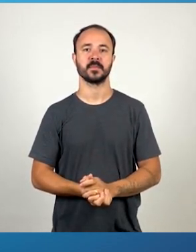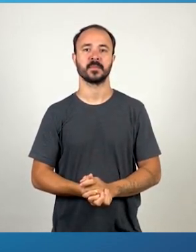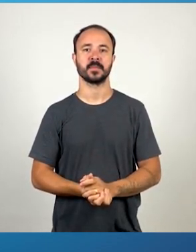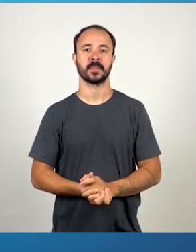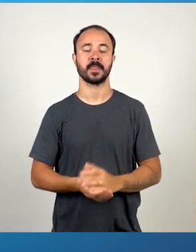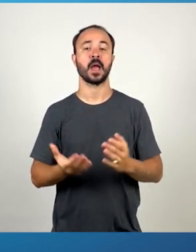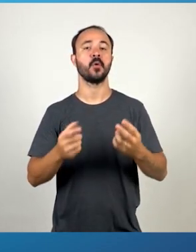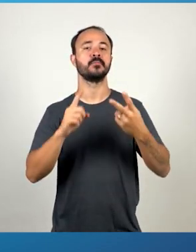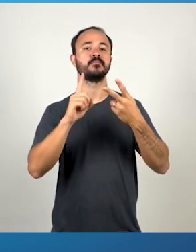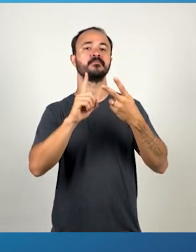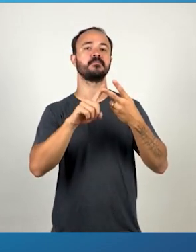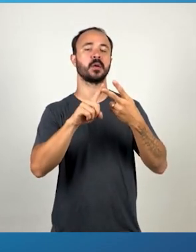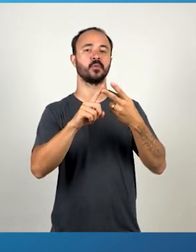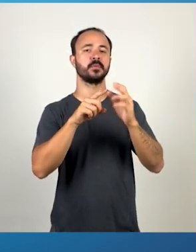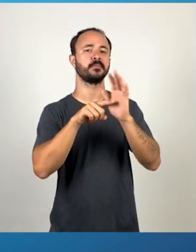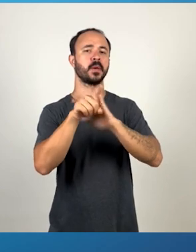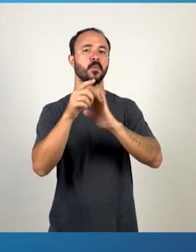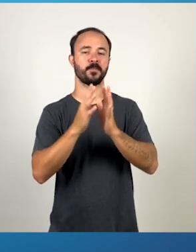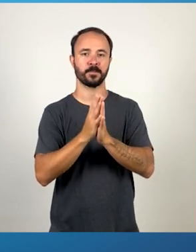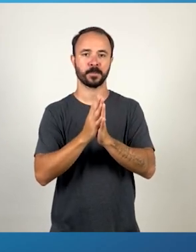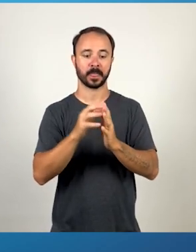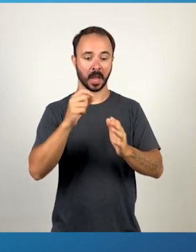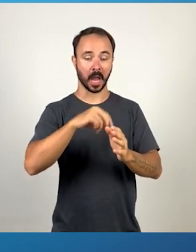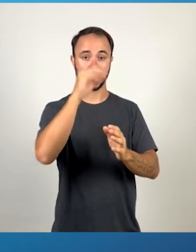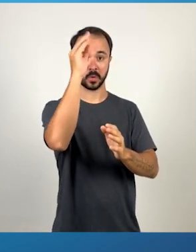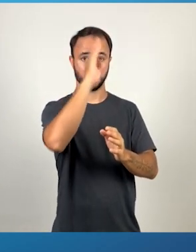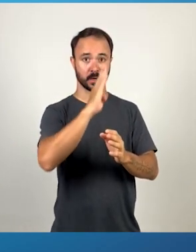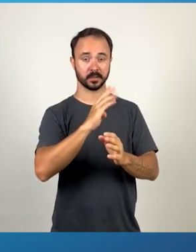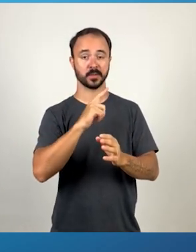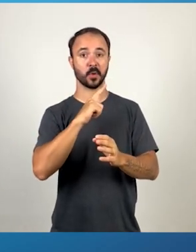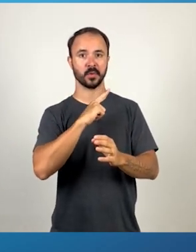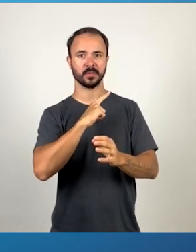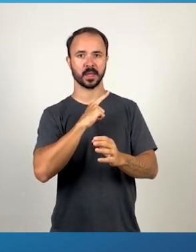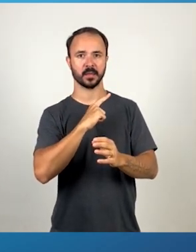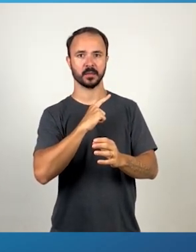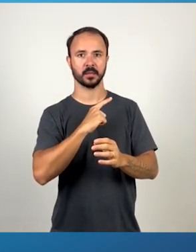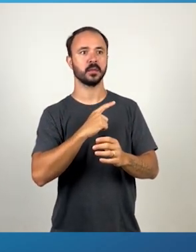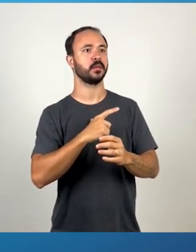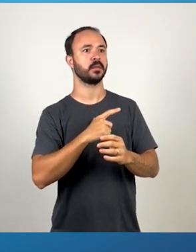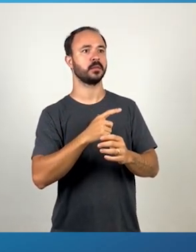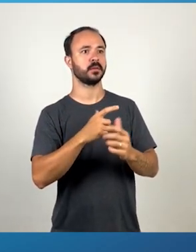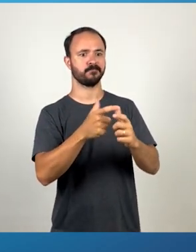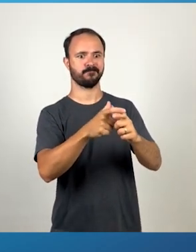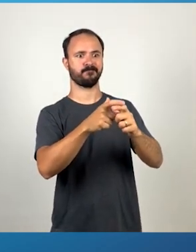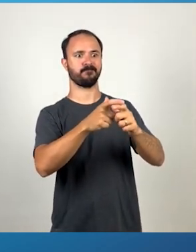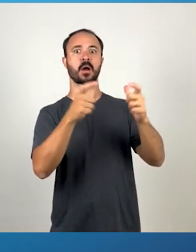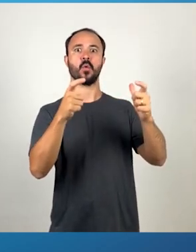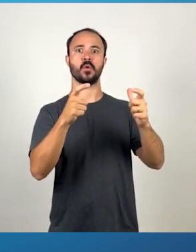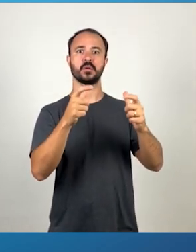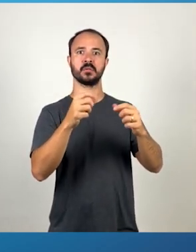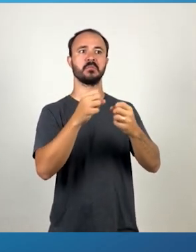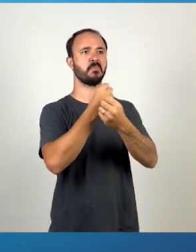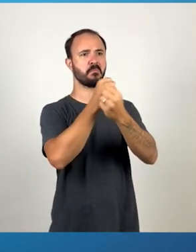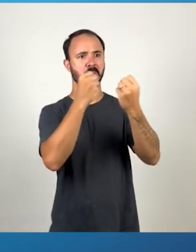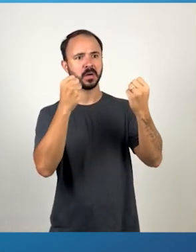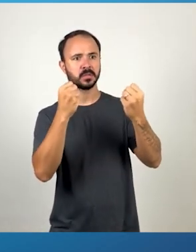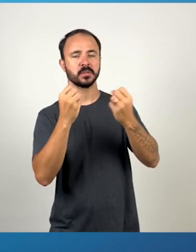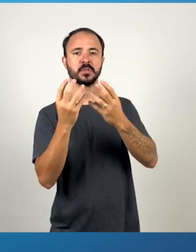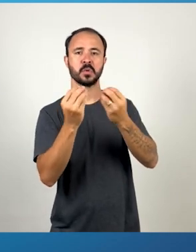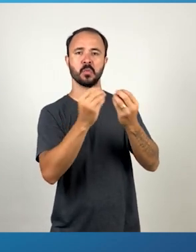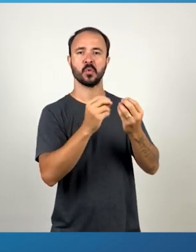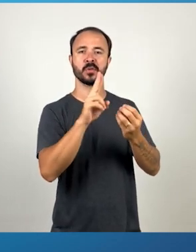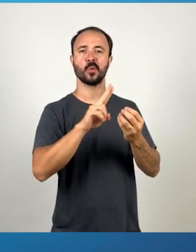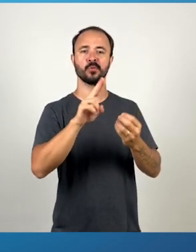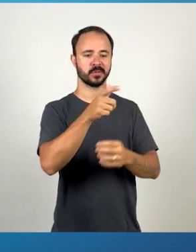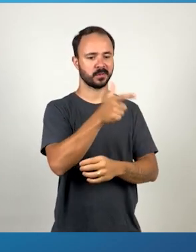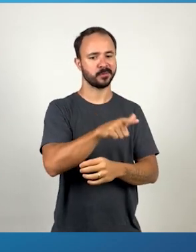A nossa segunda questão diz assim: o Brasil apresenta uma grande utilização de energia renovável na sua matriz